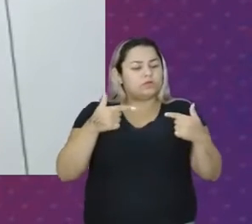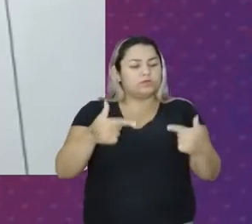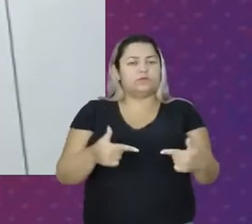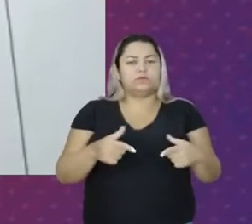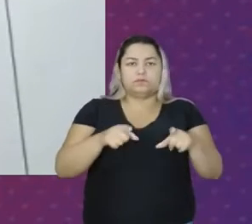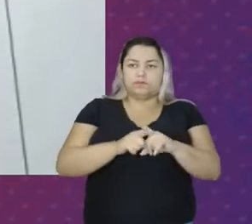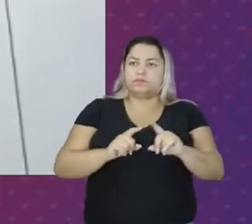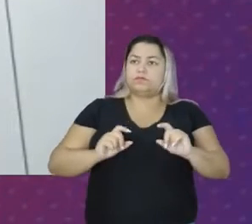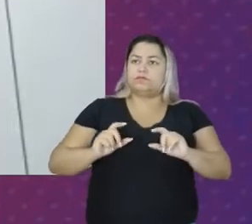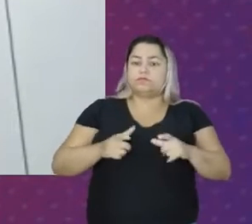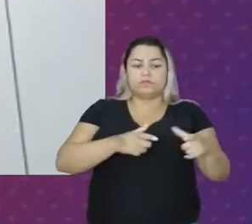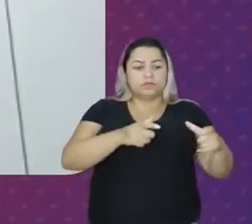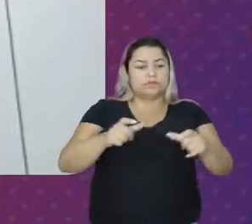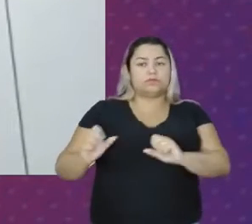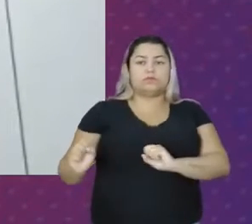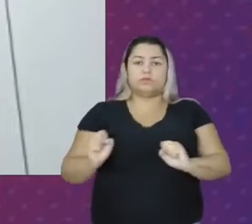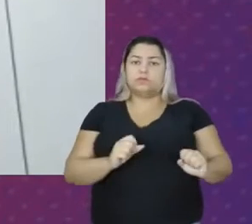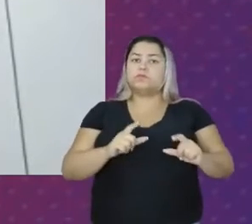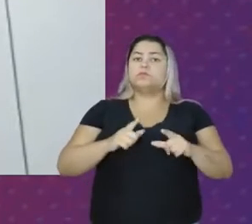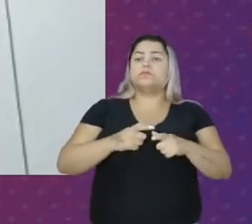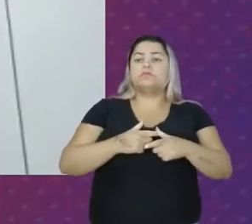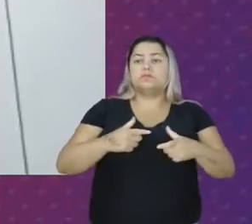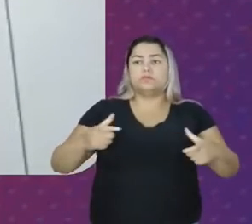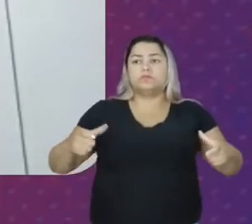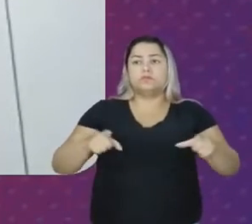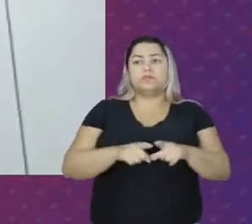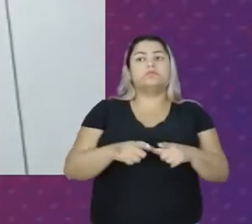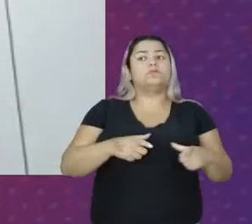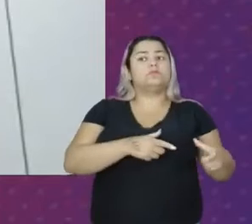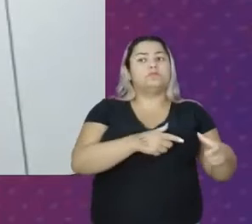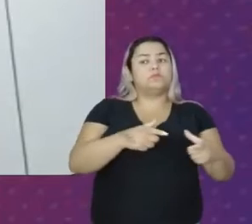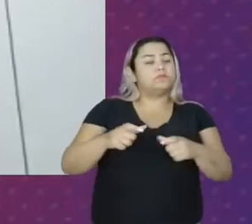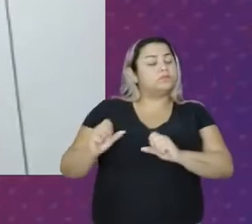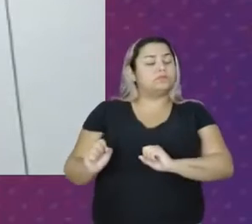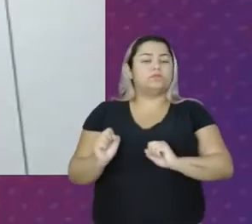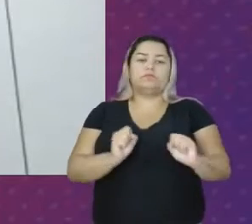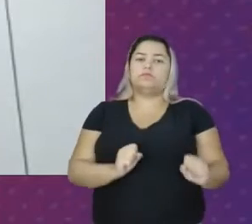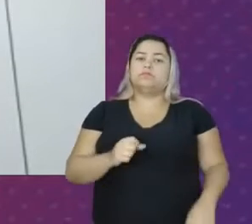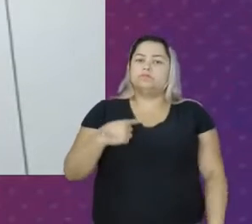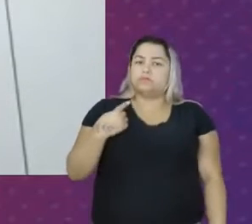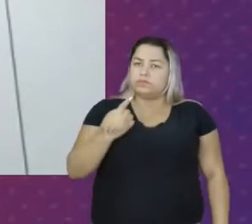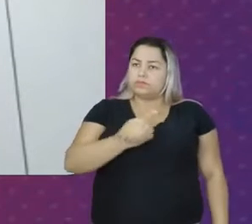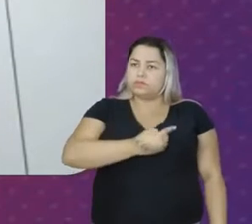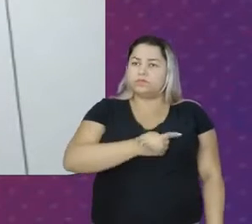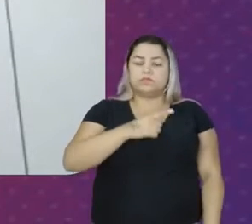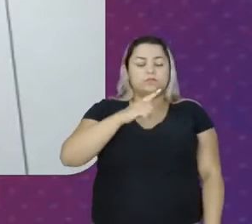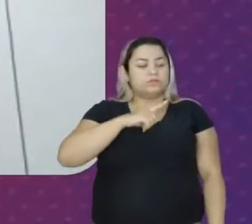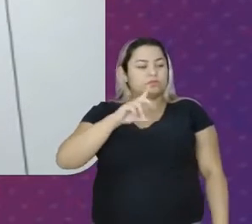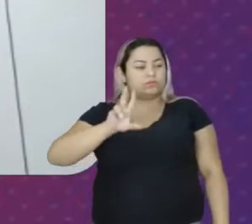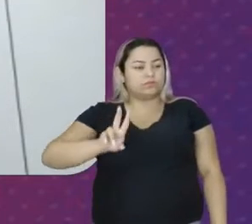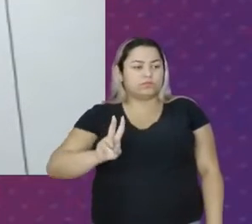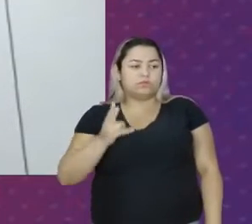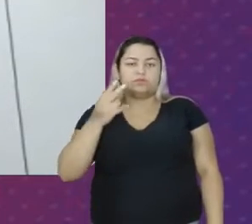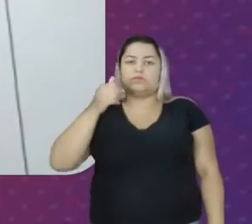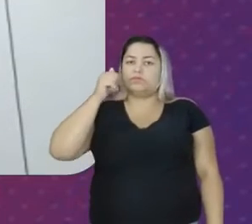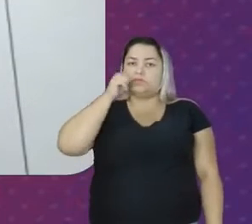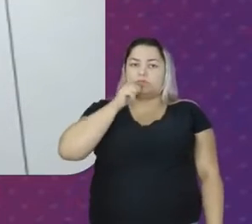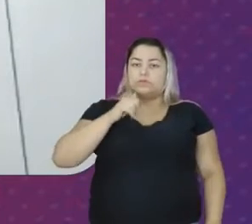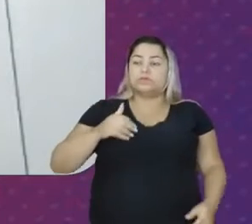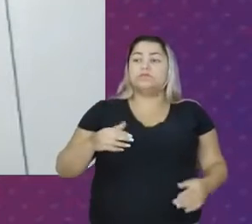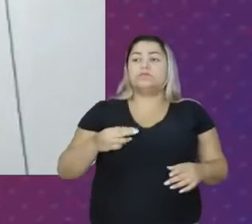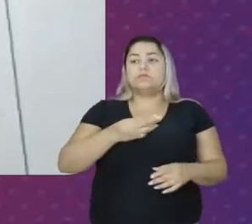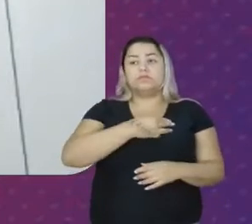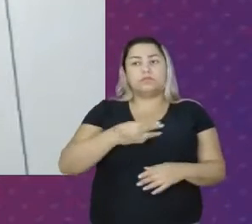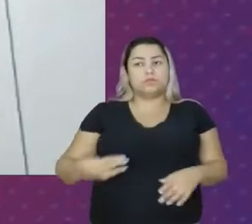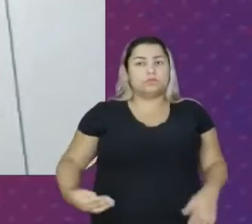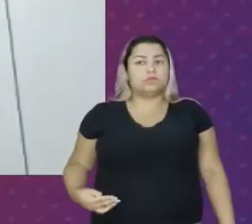poder, para permanecer e ampliar a nossa participação nos espaços de poder, né? A gente tem aí um time valoroso de ministras no